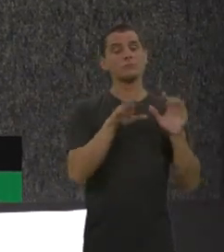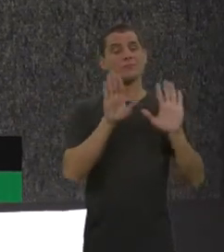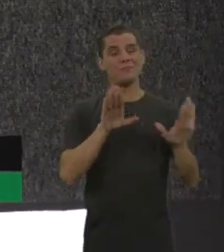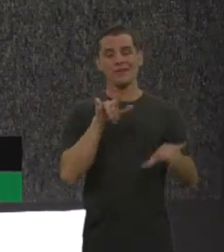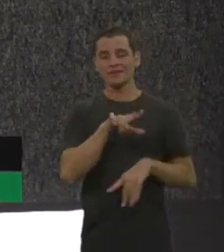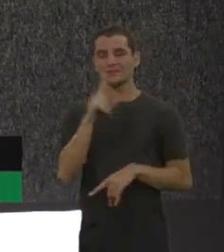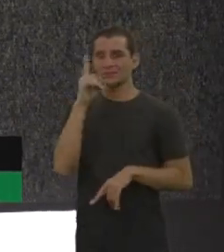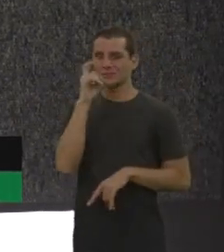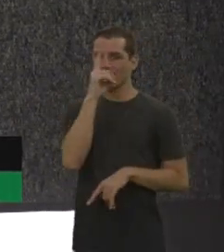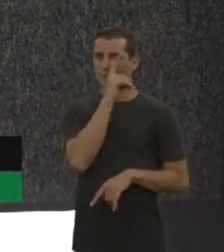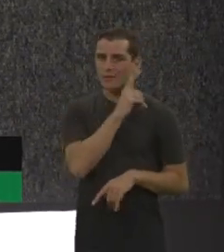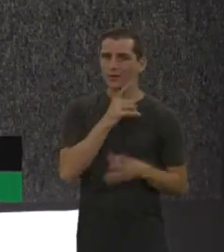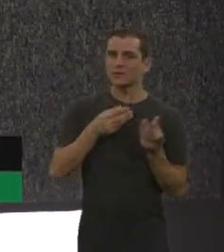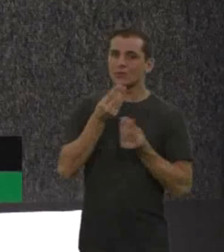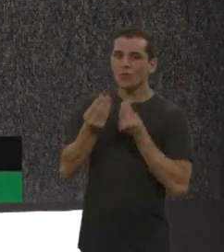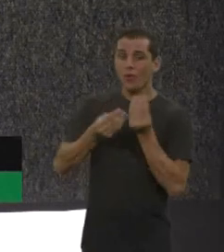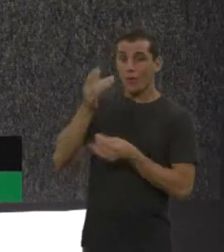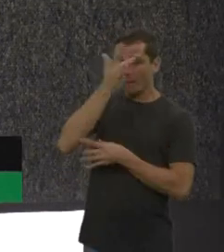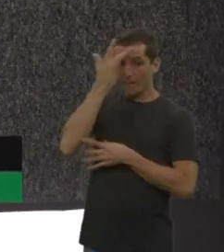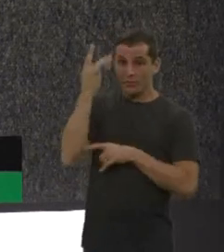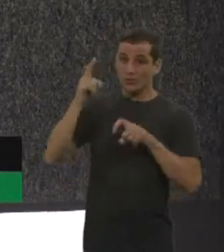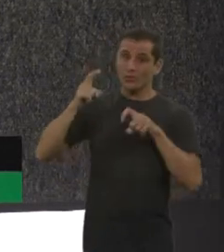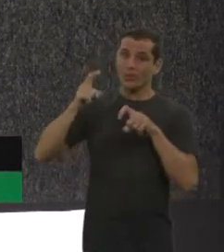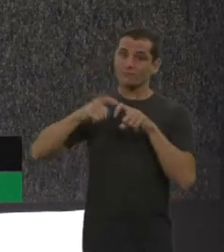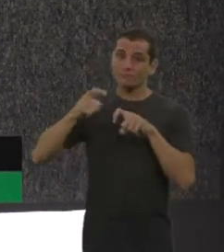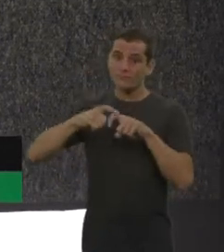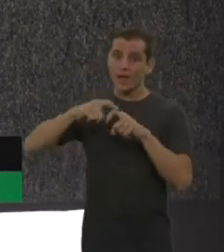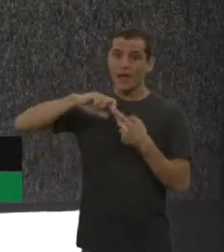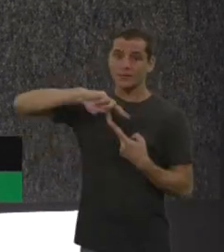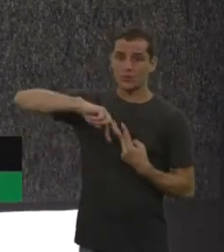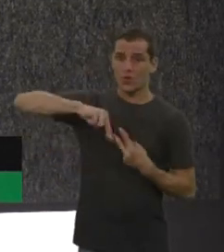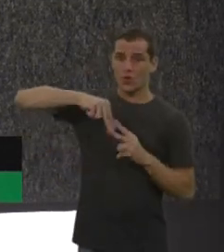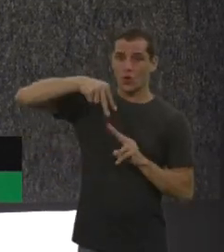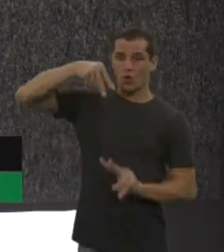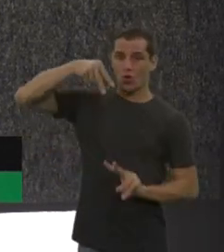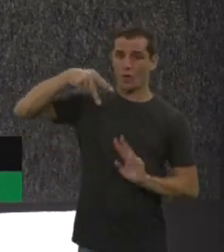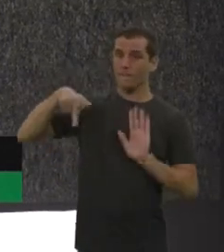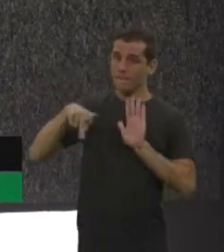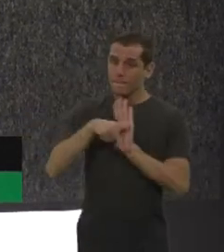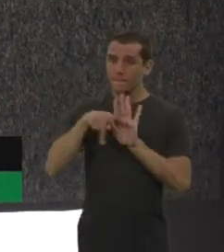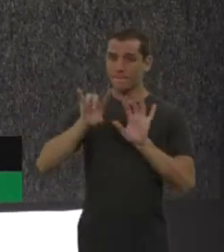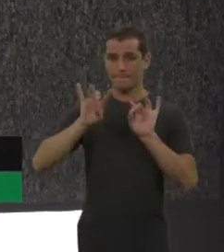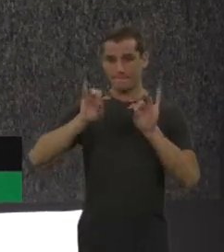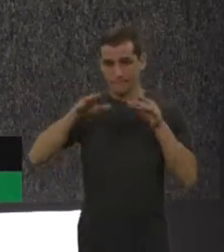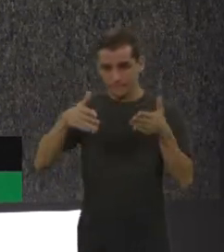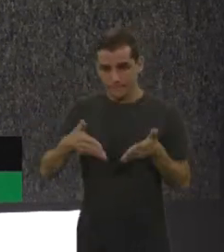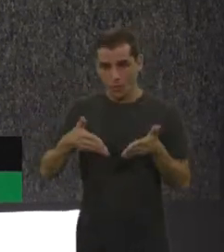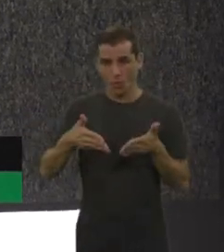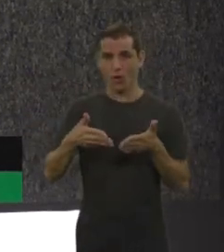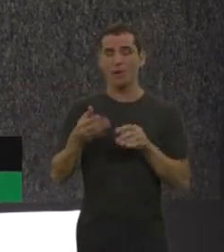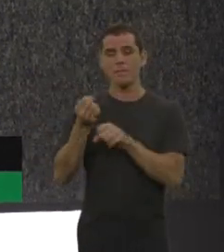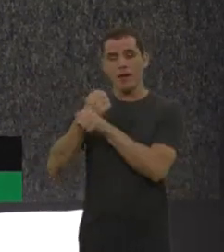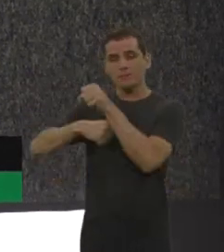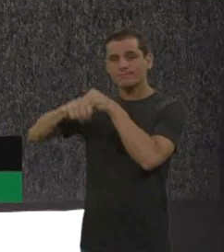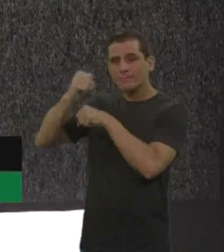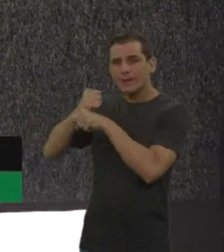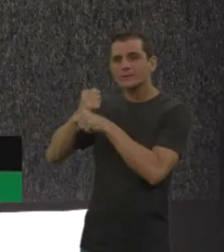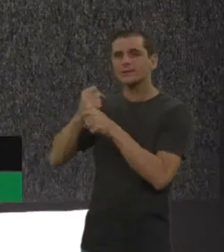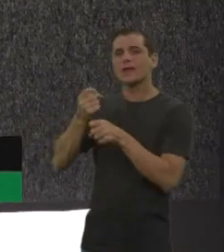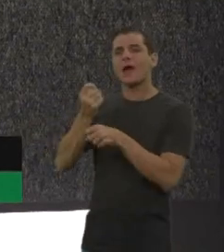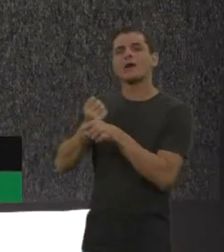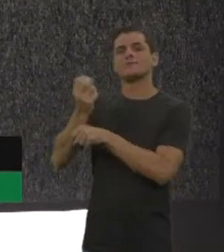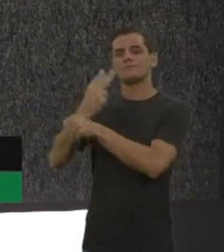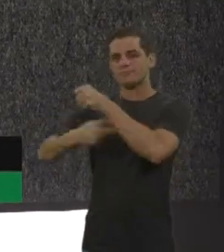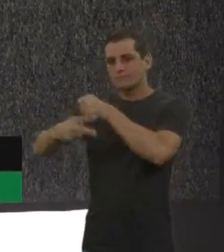termos mais geneticistas. Isso foi um assunto abordado no ano passado, em um ano retrasado, e anos todos ali,